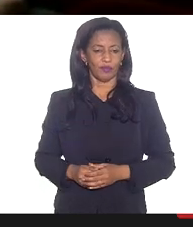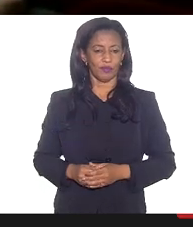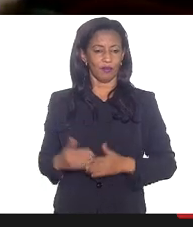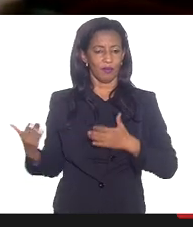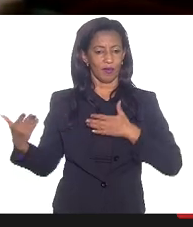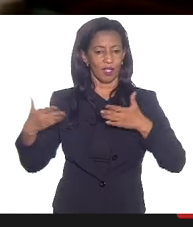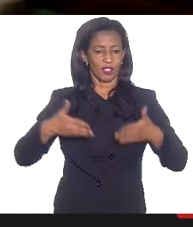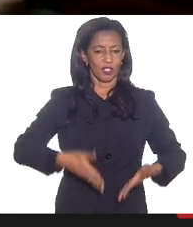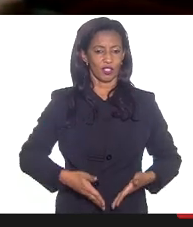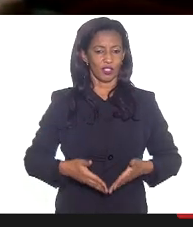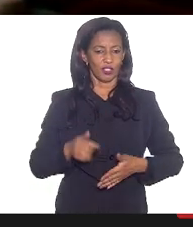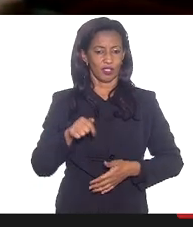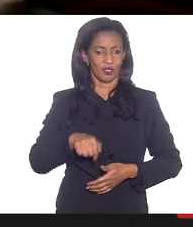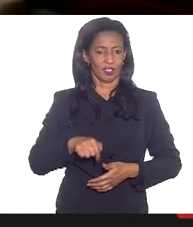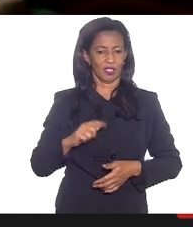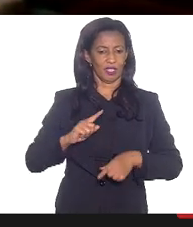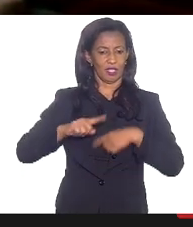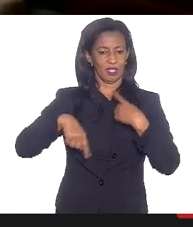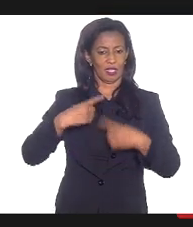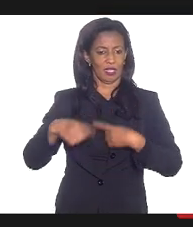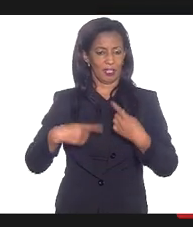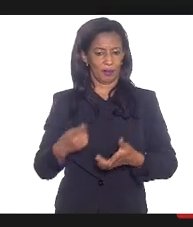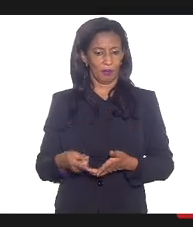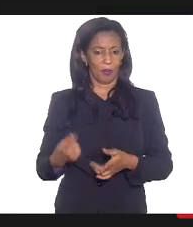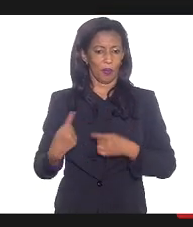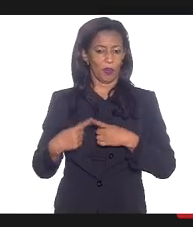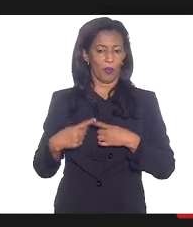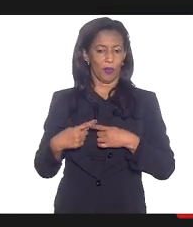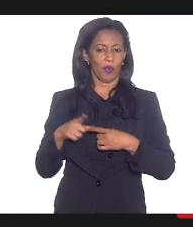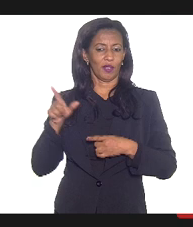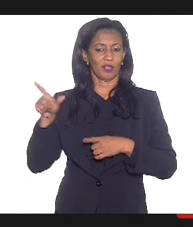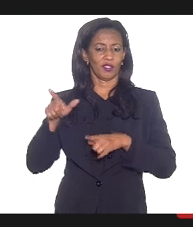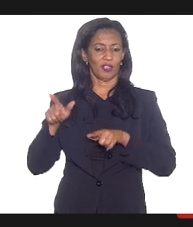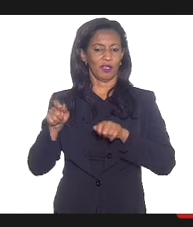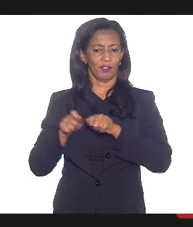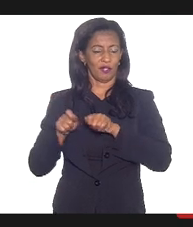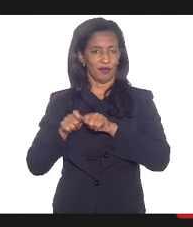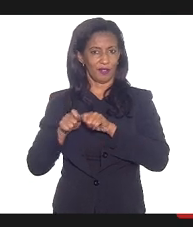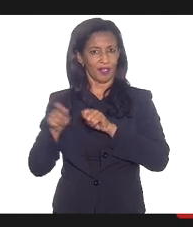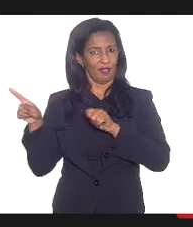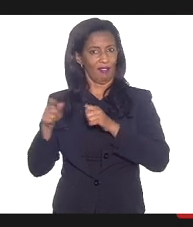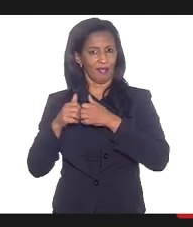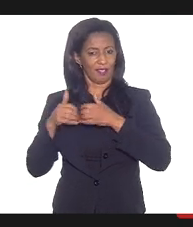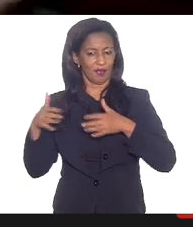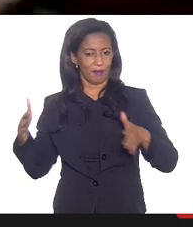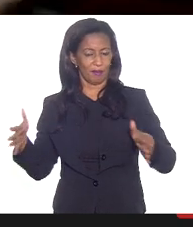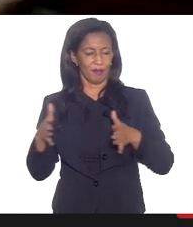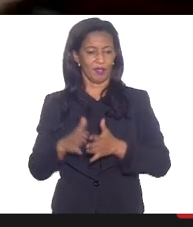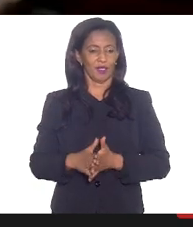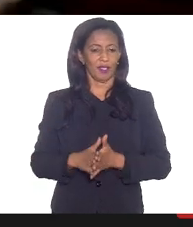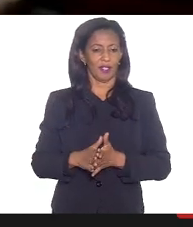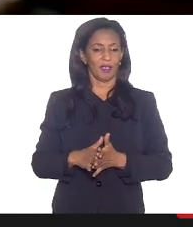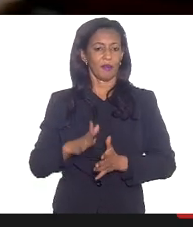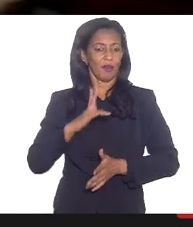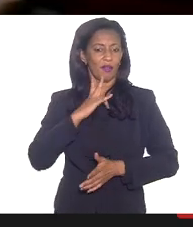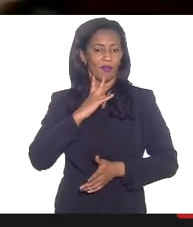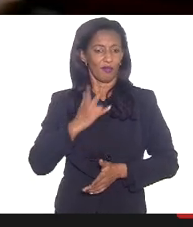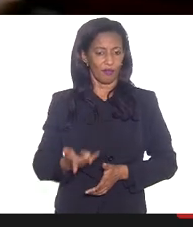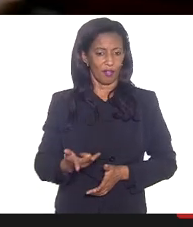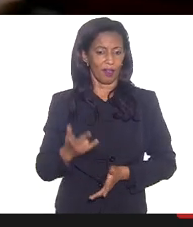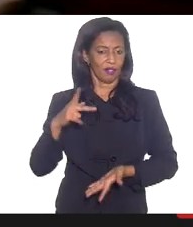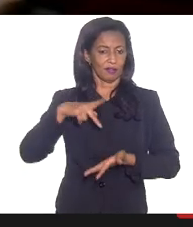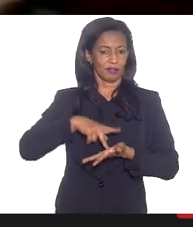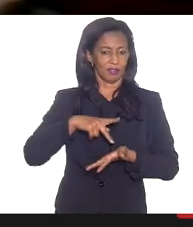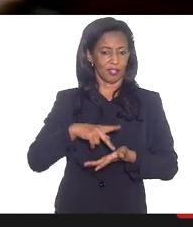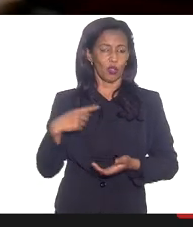Cheguei aqui até um pouco depois de todos, porque estava lá fazendo essa abertura, mas dizer que